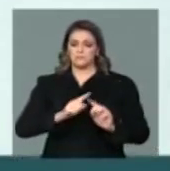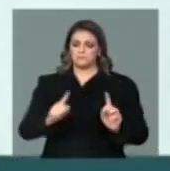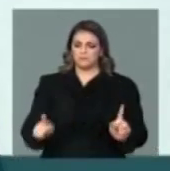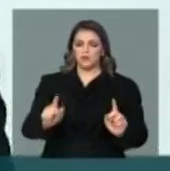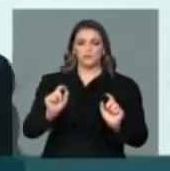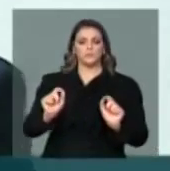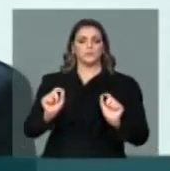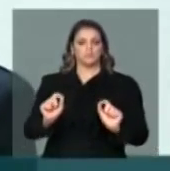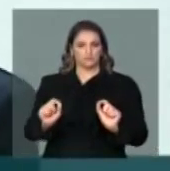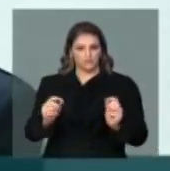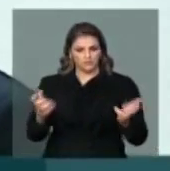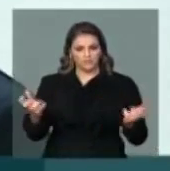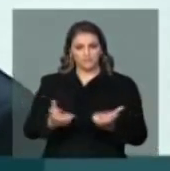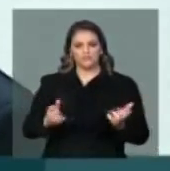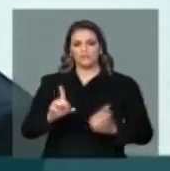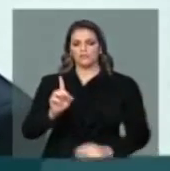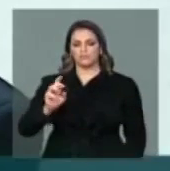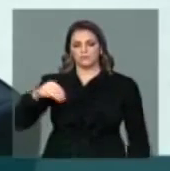participação